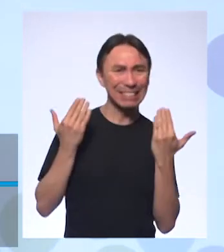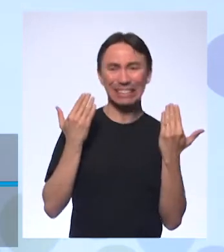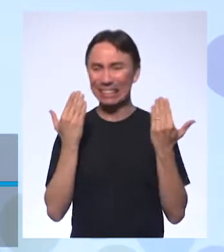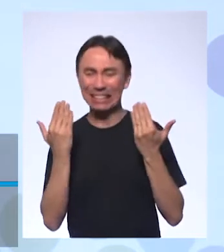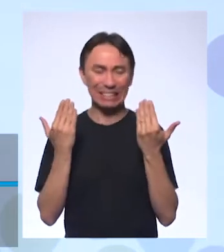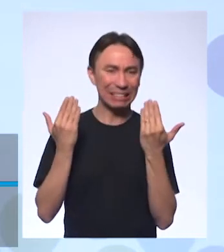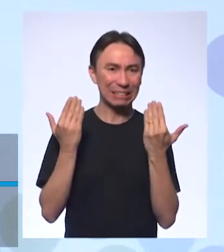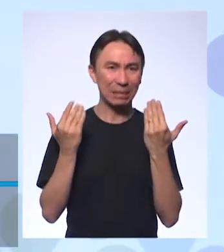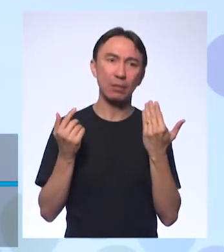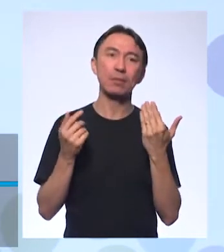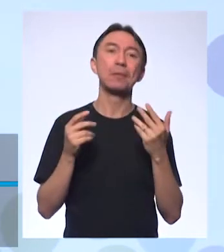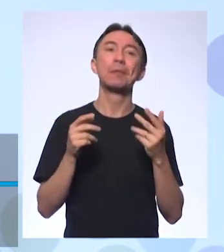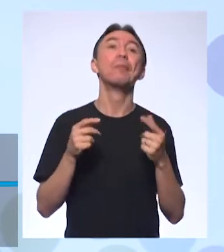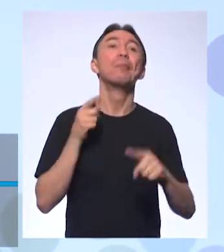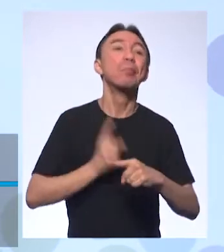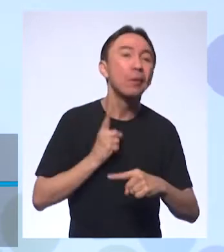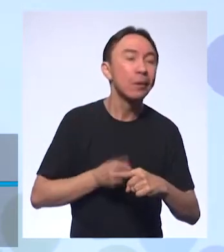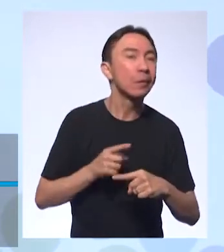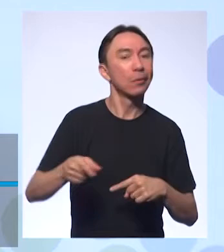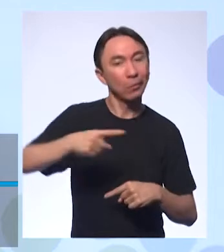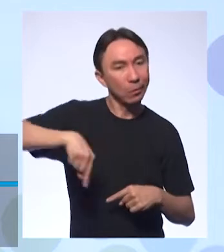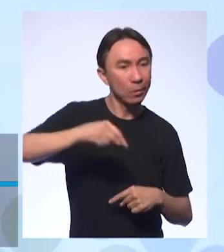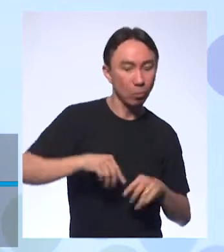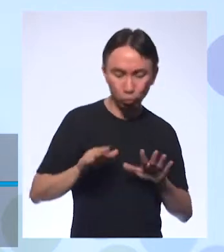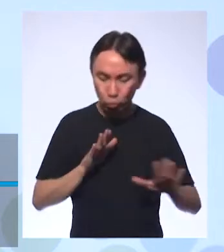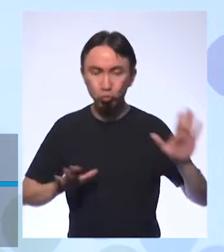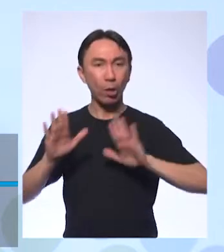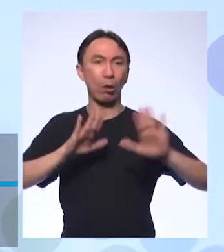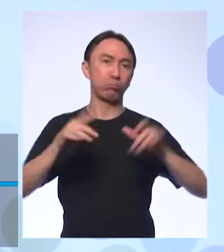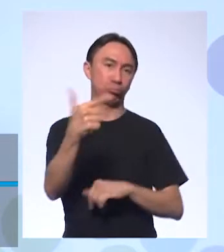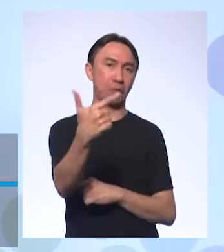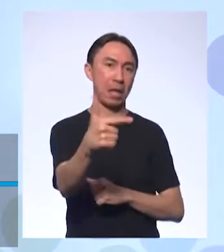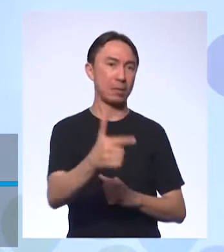que a gente precisa conhecer, tá bom? Muito bem.